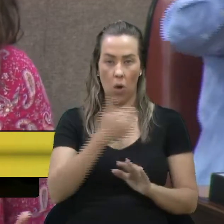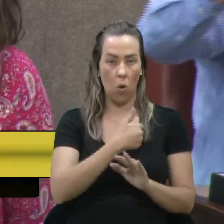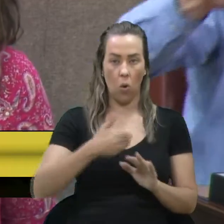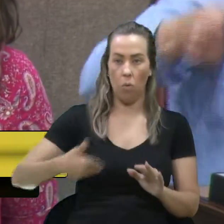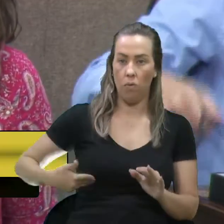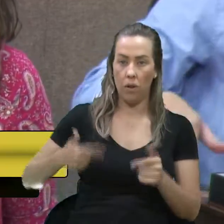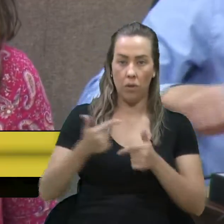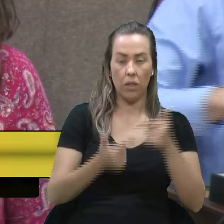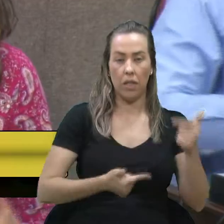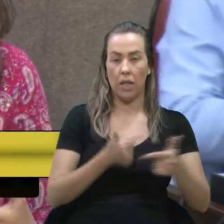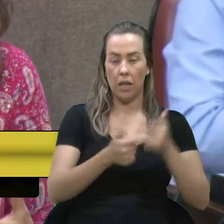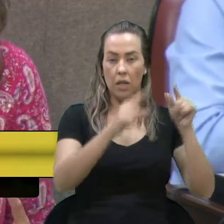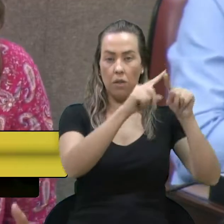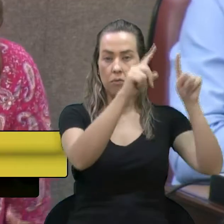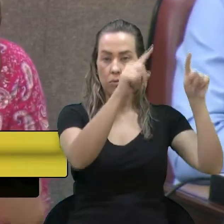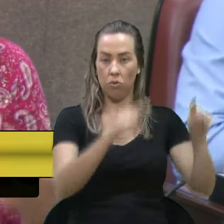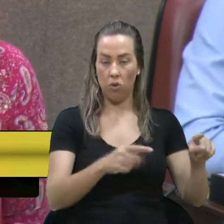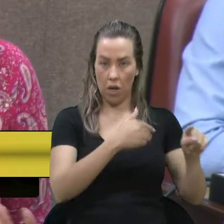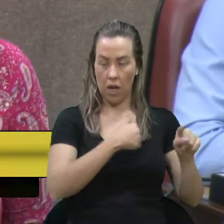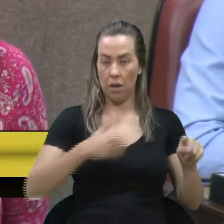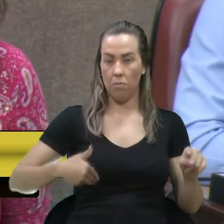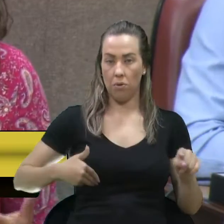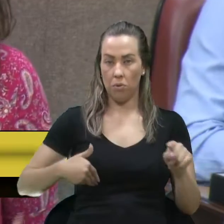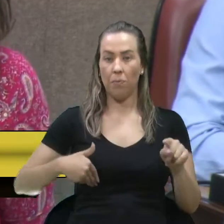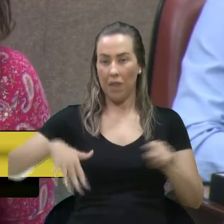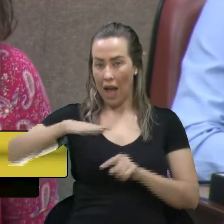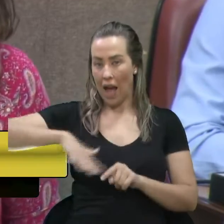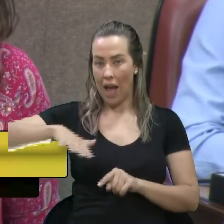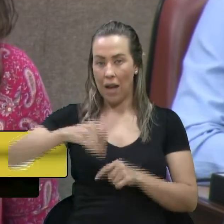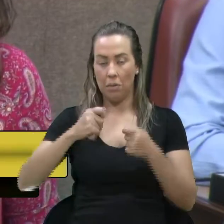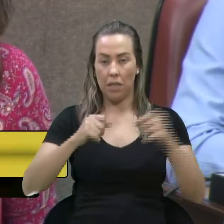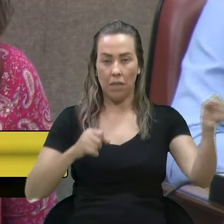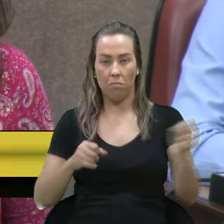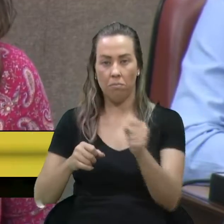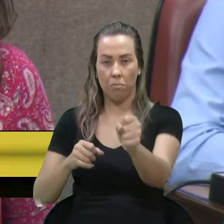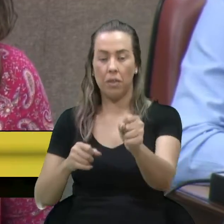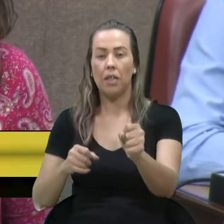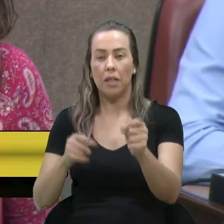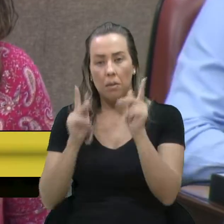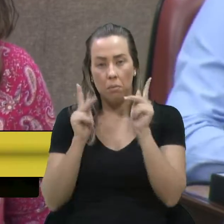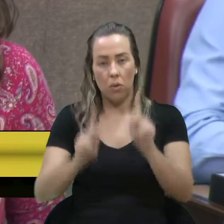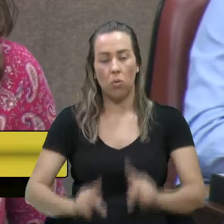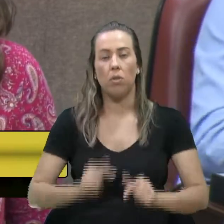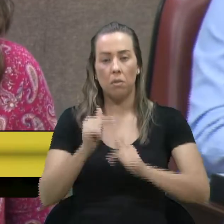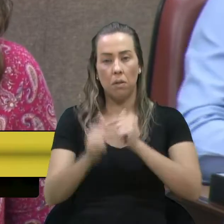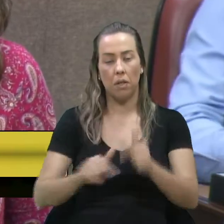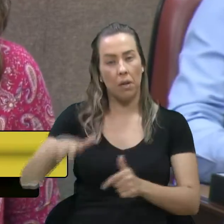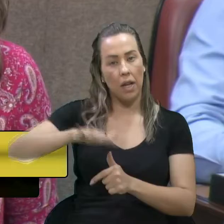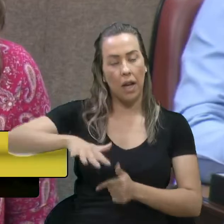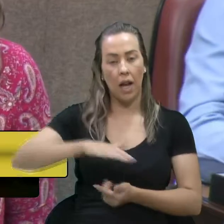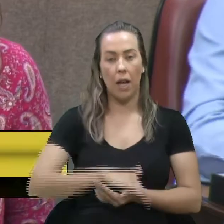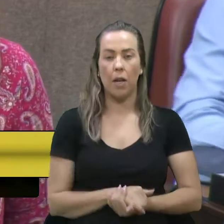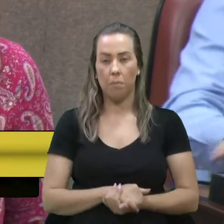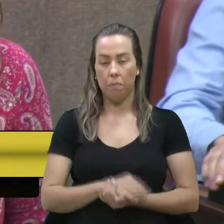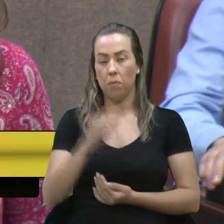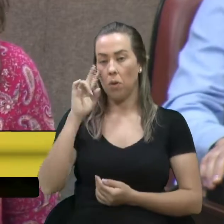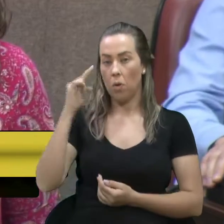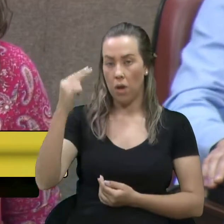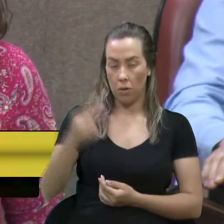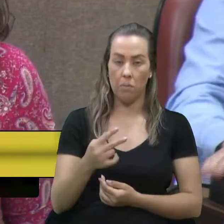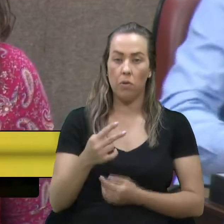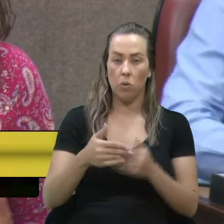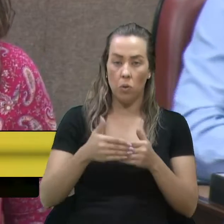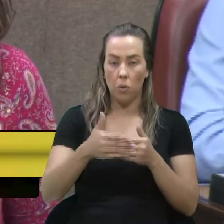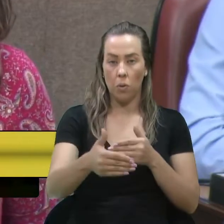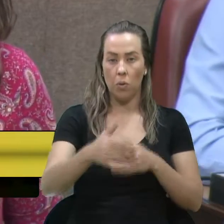sem servidores, né, não existe serviço público sem servidores públicos. E o nosso reconhecimento durante